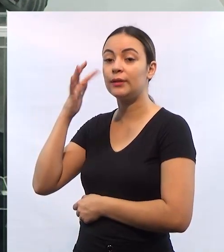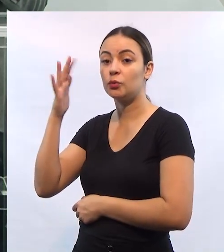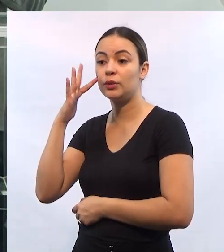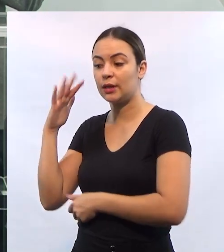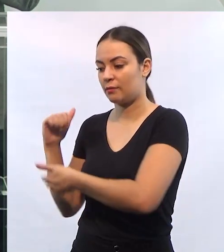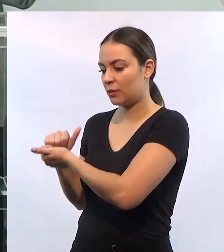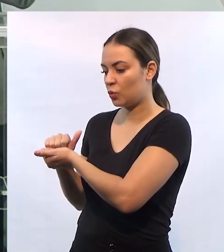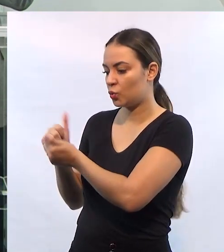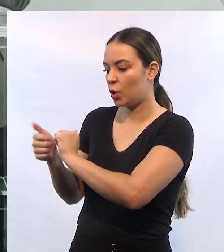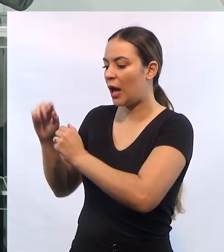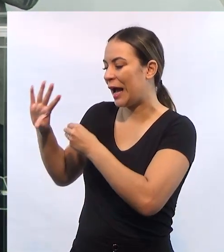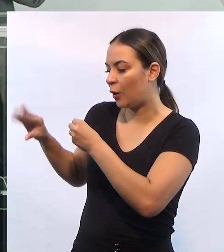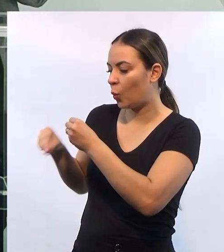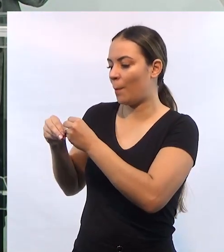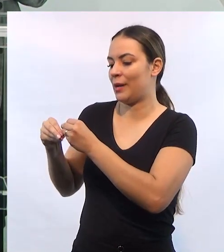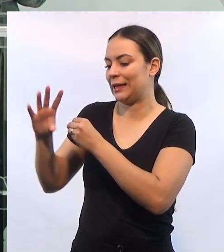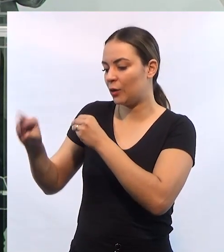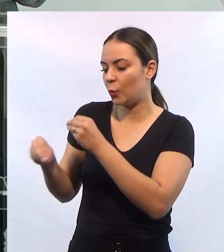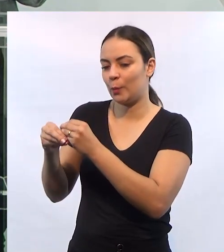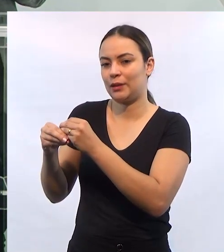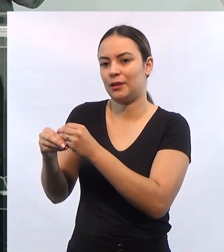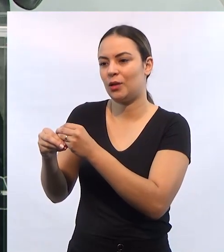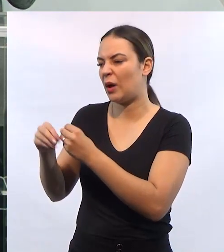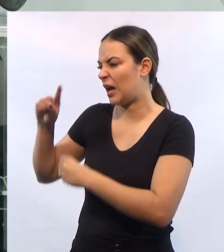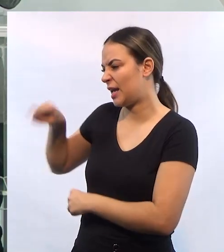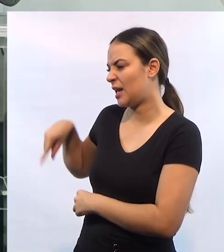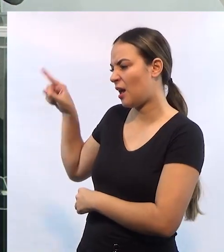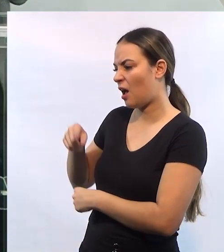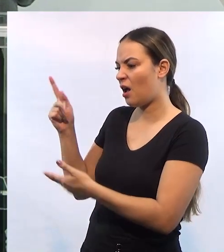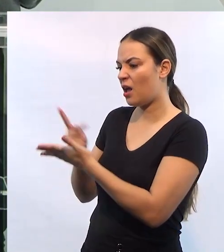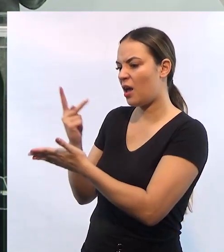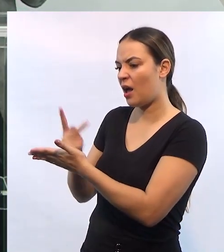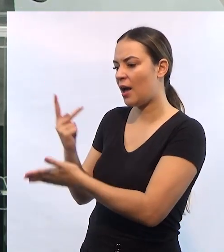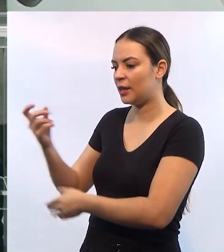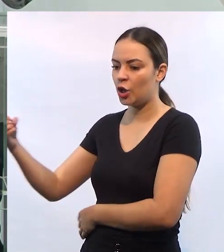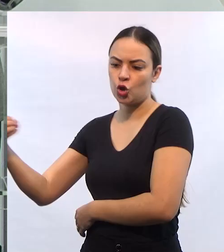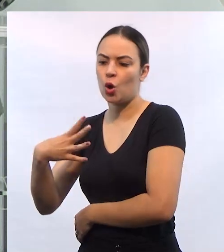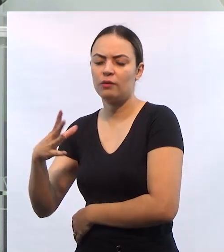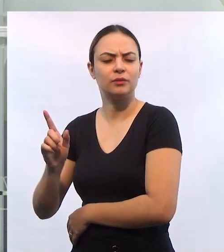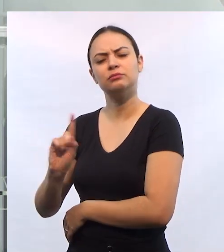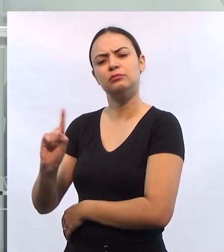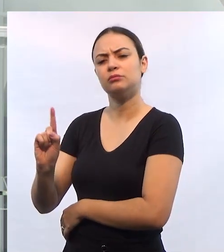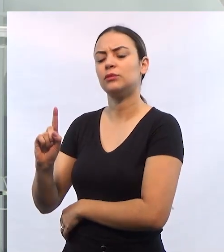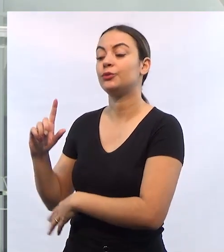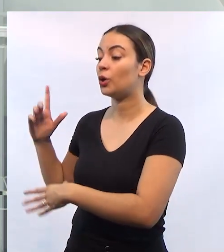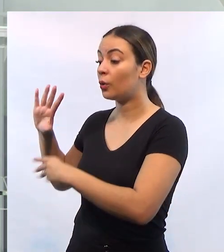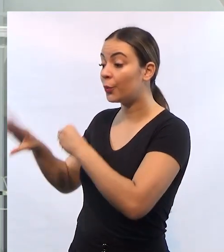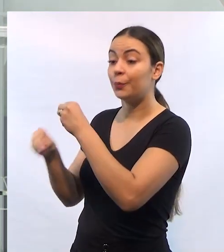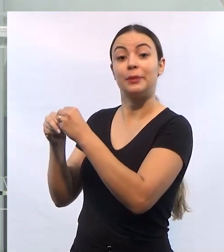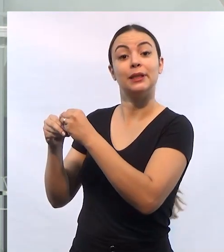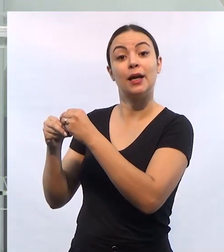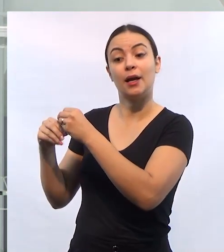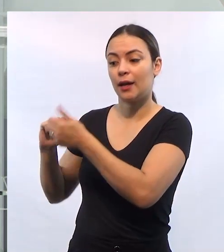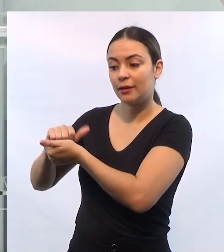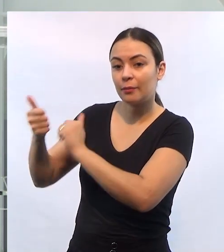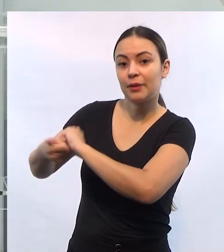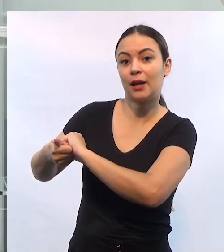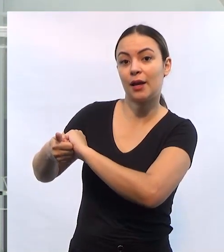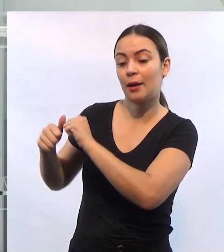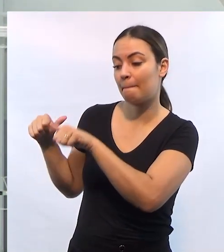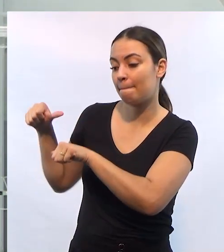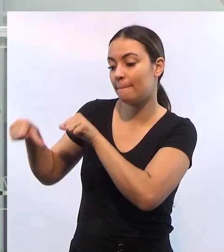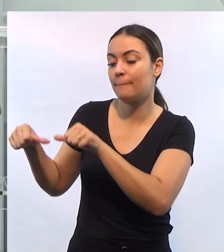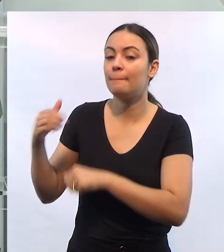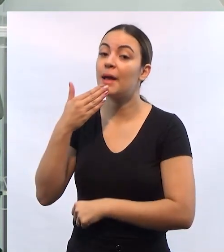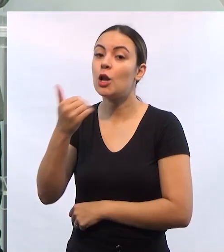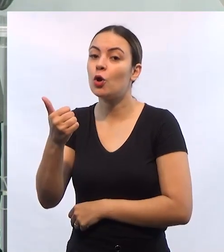pegou, opa, olha, acho que aquele autor esqueceu, né? Ou deixou passar esta parte aqui, que ao longo dos anos, com a